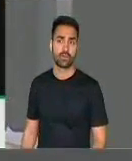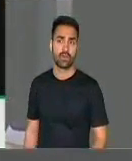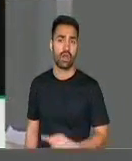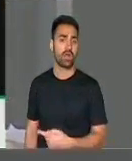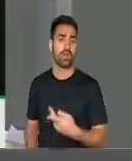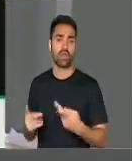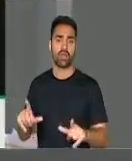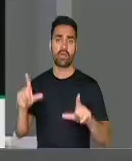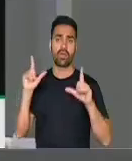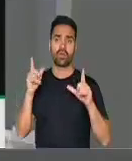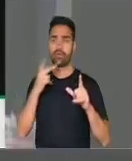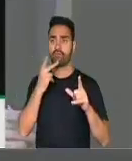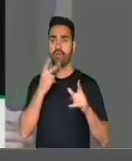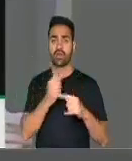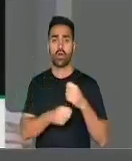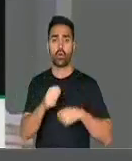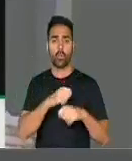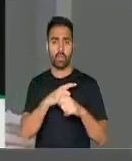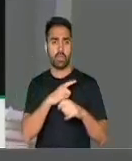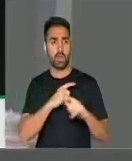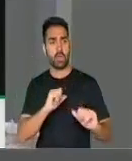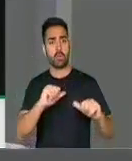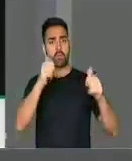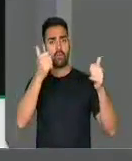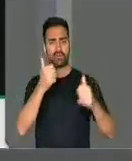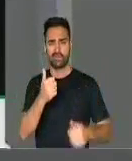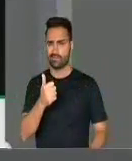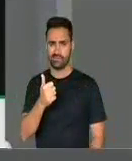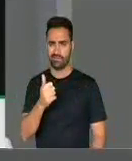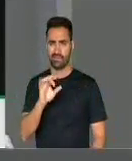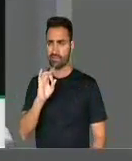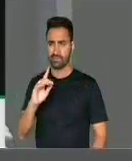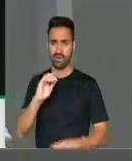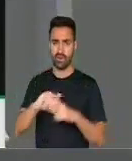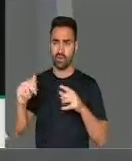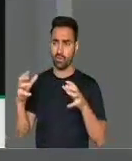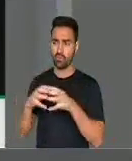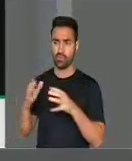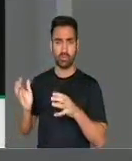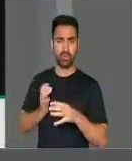televisão, nos jornais, que a economia está reagindo. Reagindo para a elite, reagindo para a grande indústria.